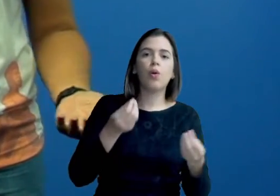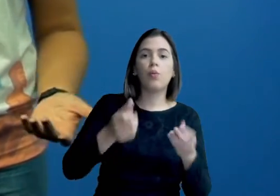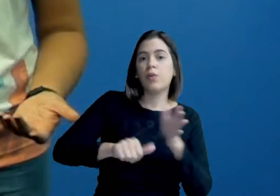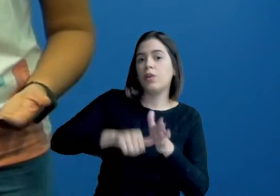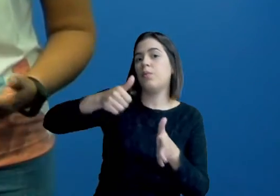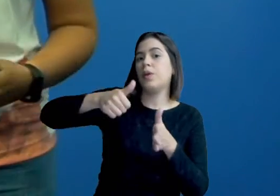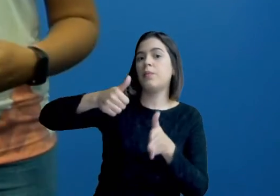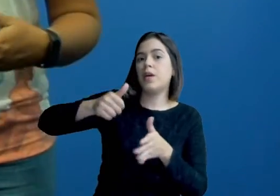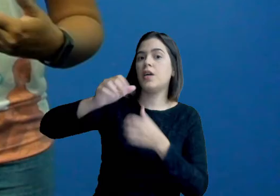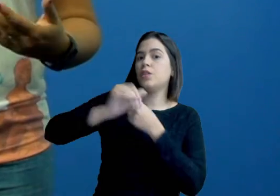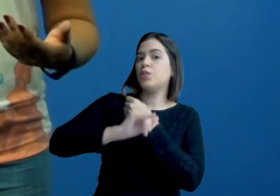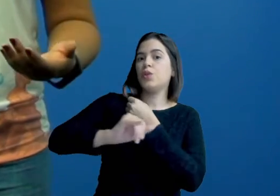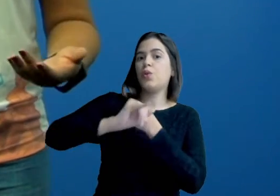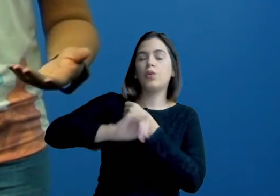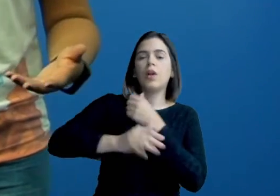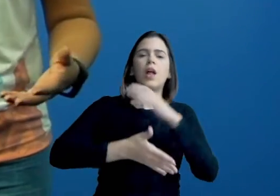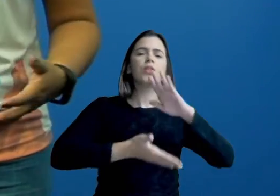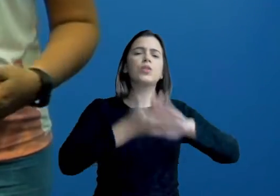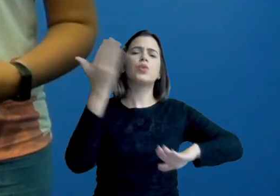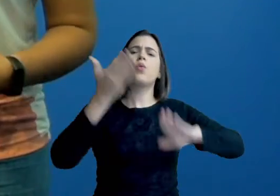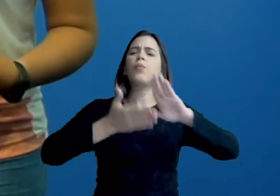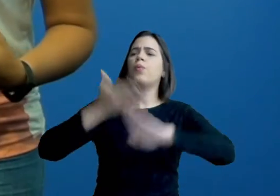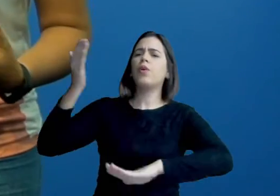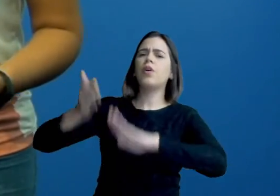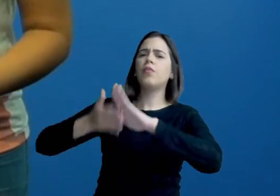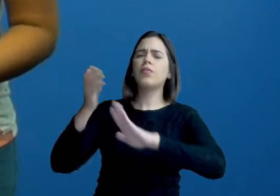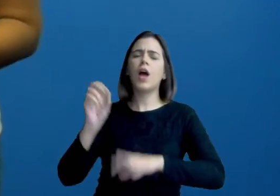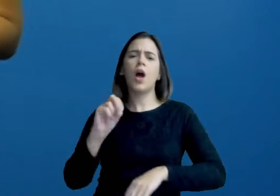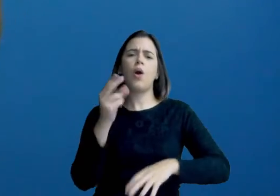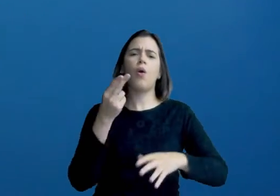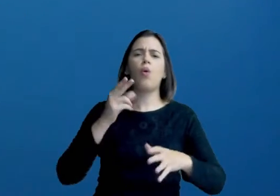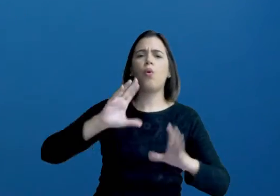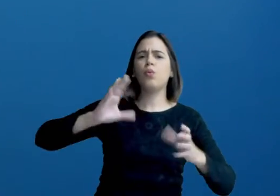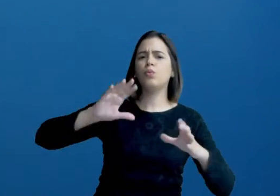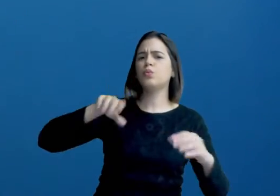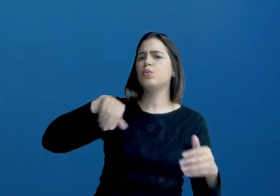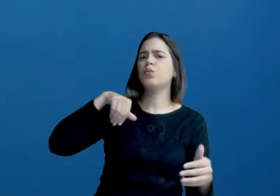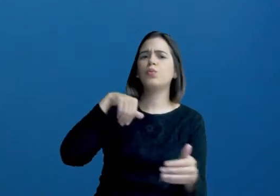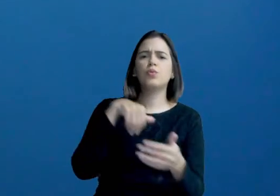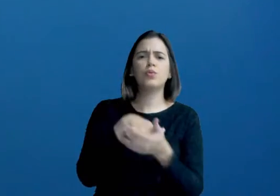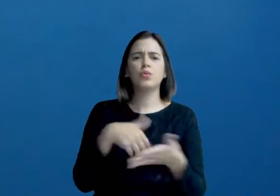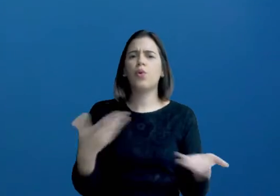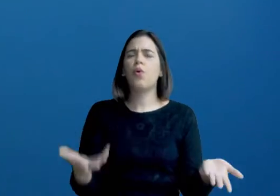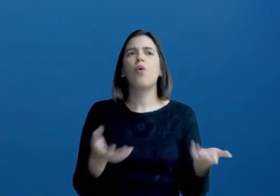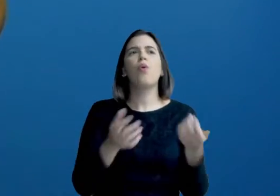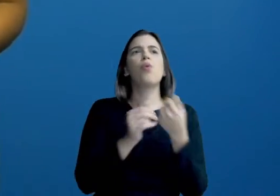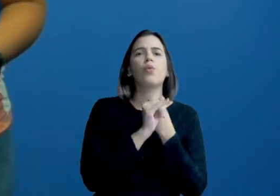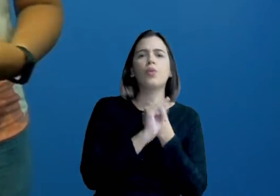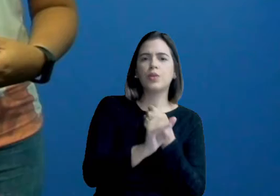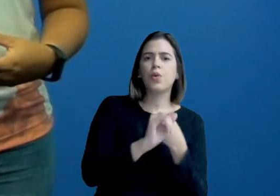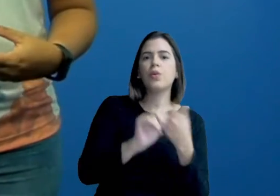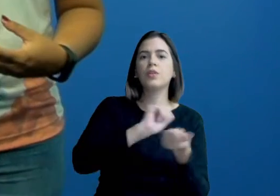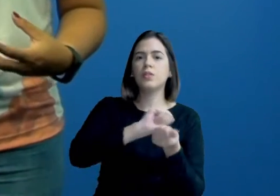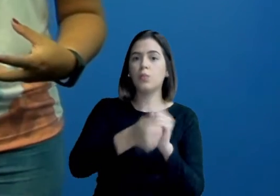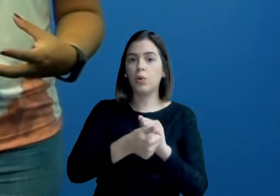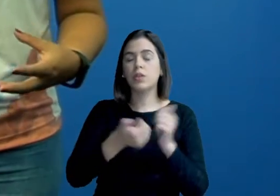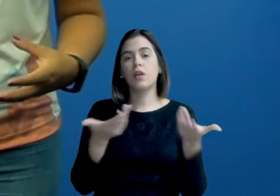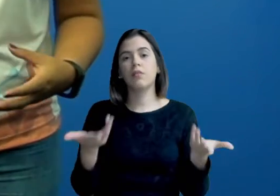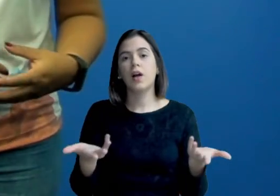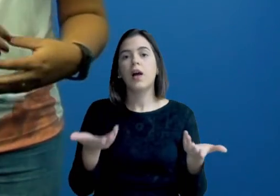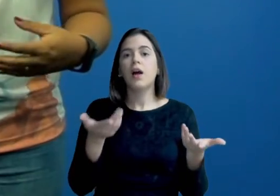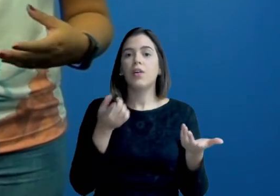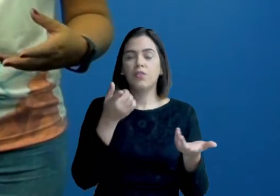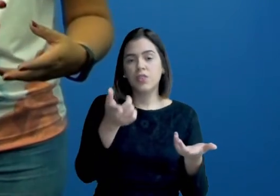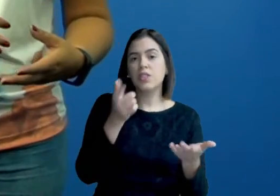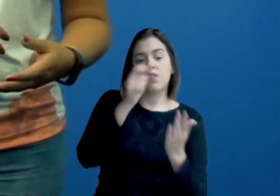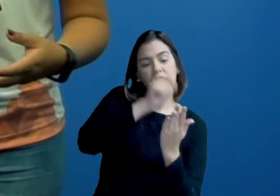das primeiras crônicas, sobre uma viagem ou sobre um jogo, no caso das crônicas esportivas, você não